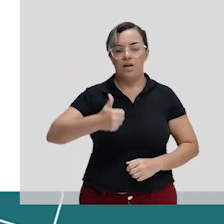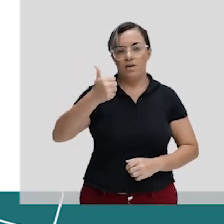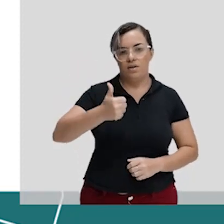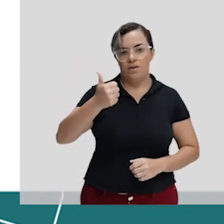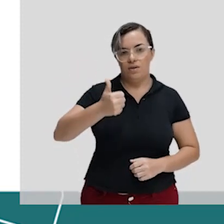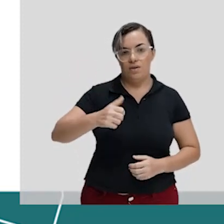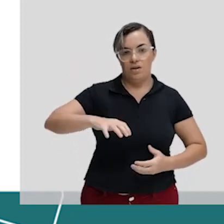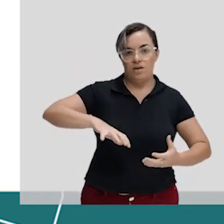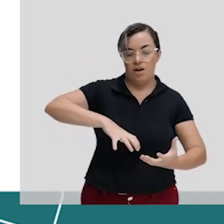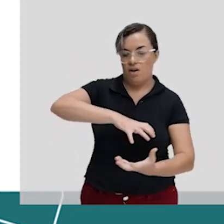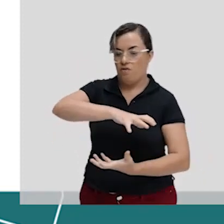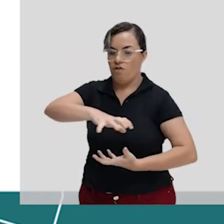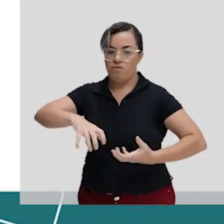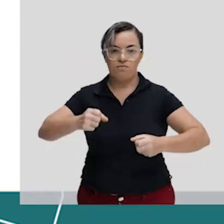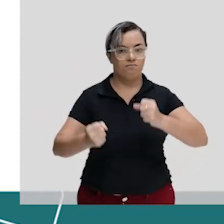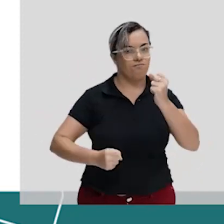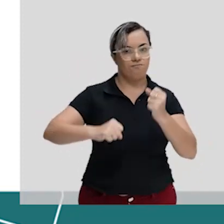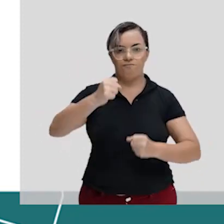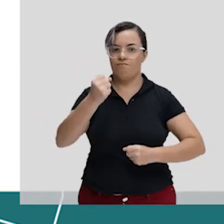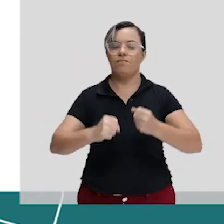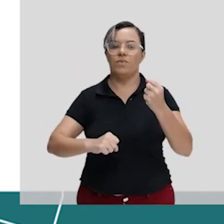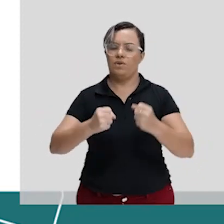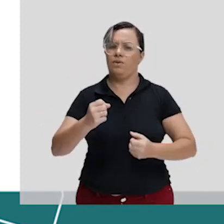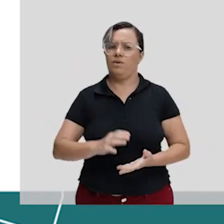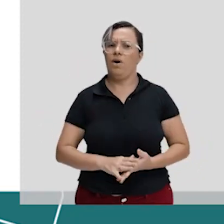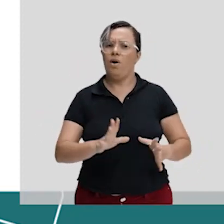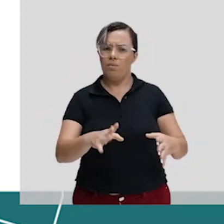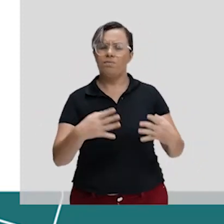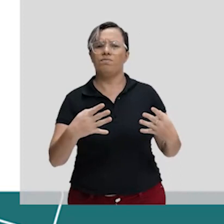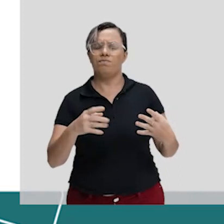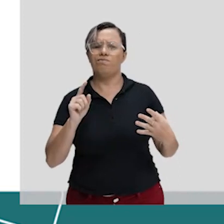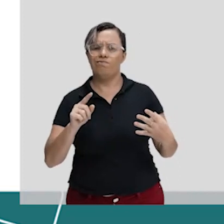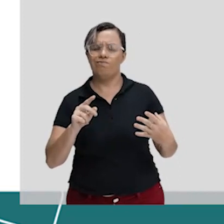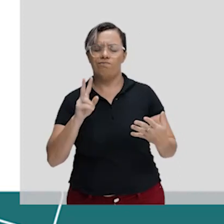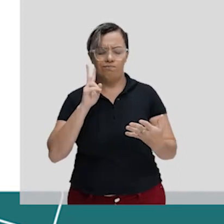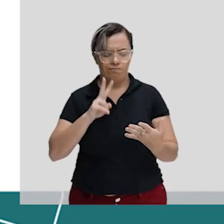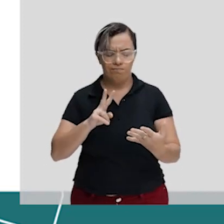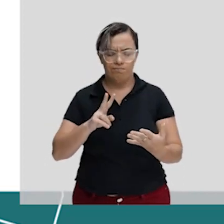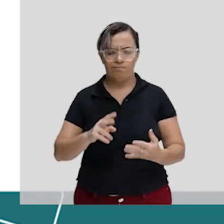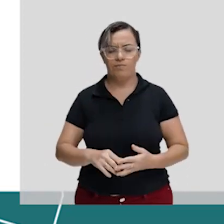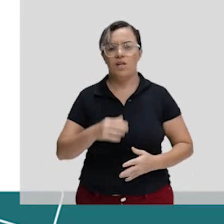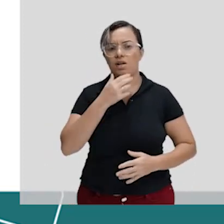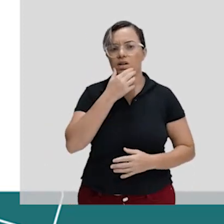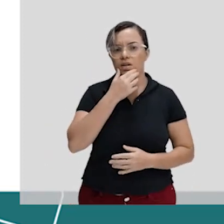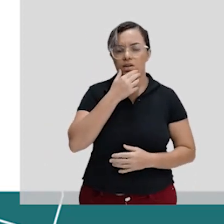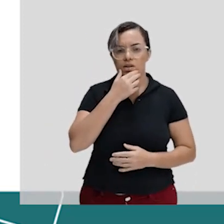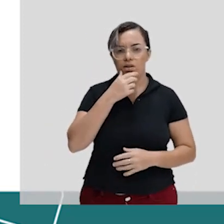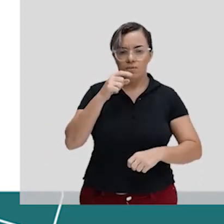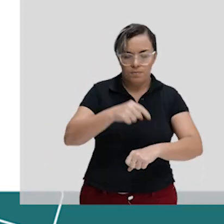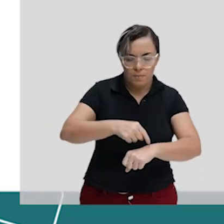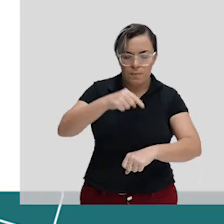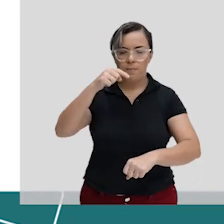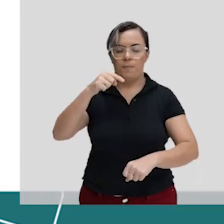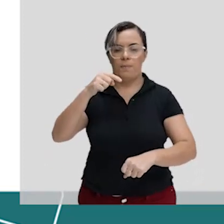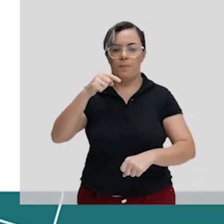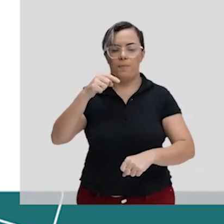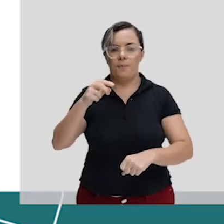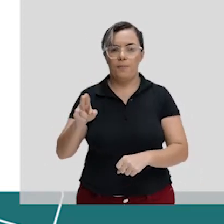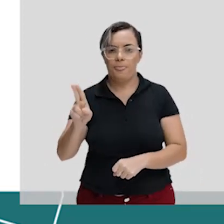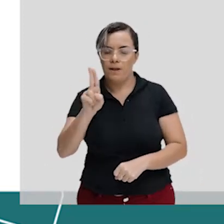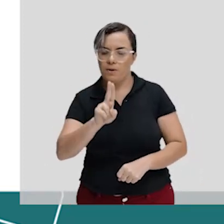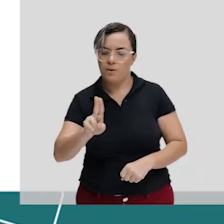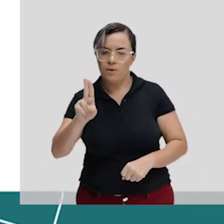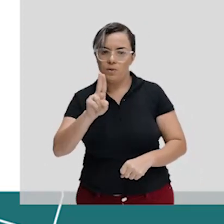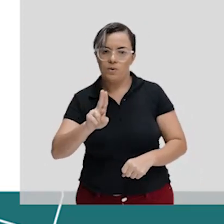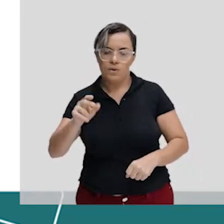na Revolução Industrial. Olha só. Então, a Inglaterra, em um determinado momento, ela vai